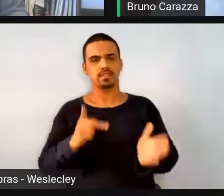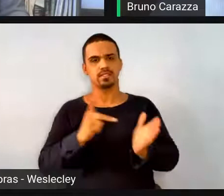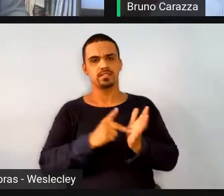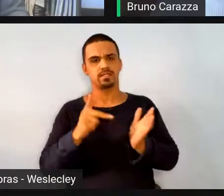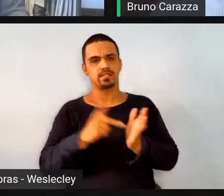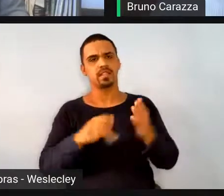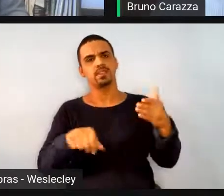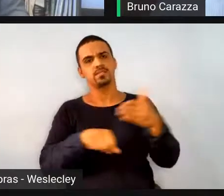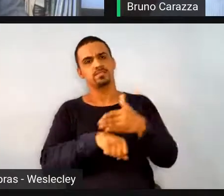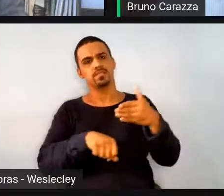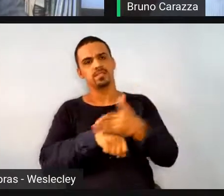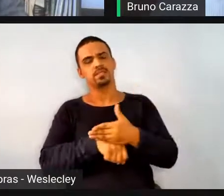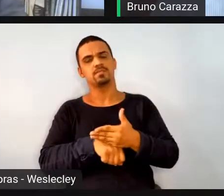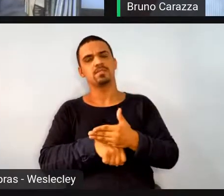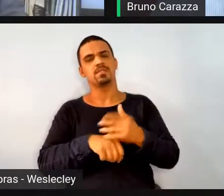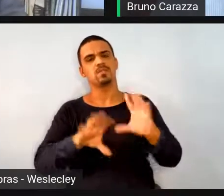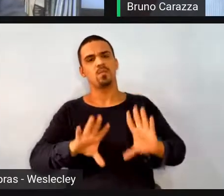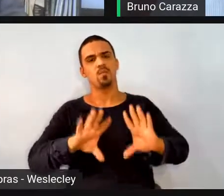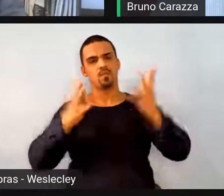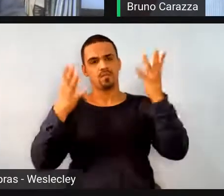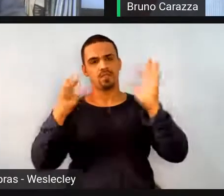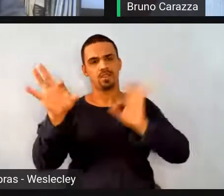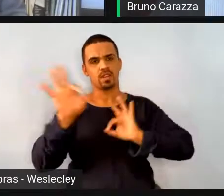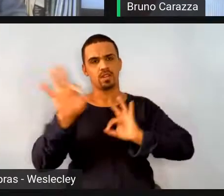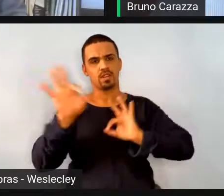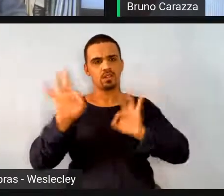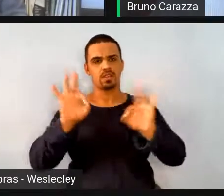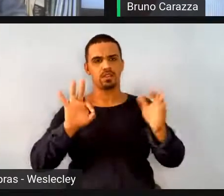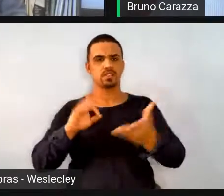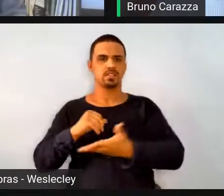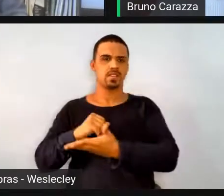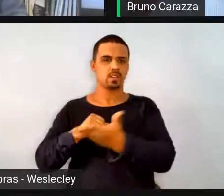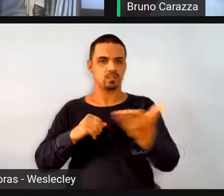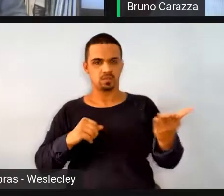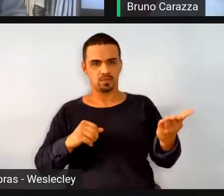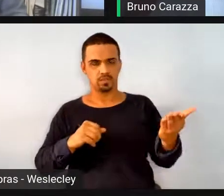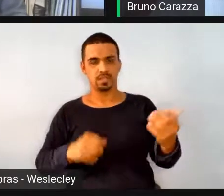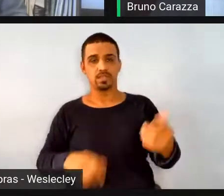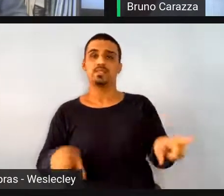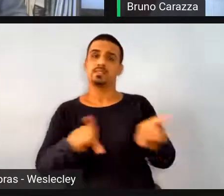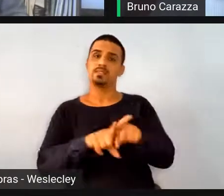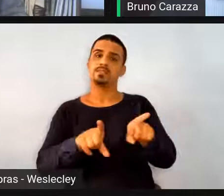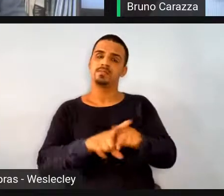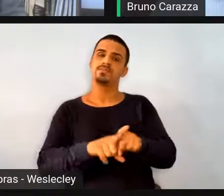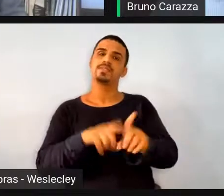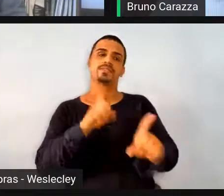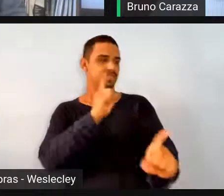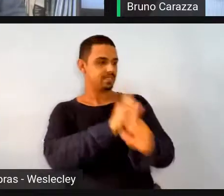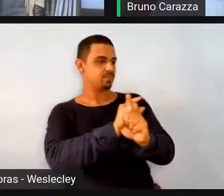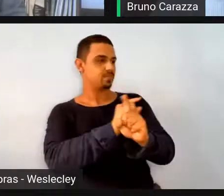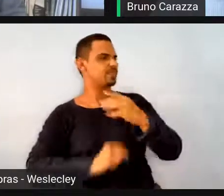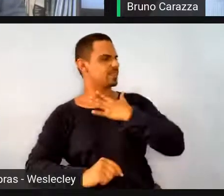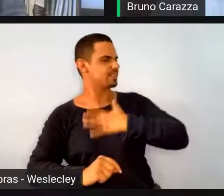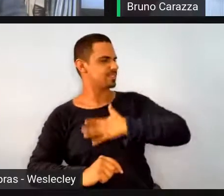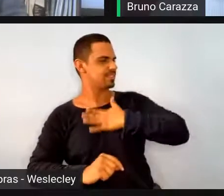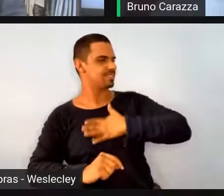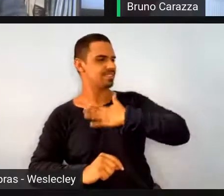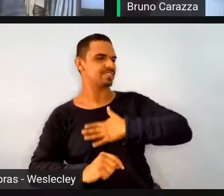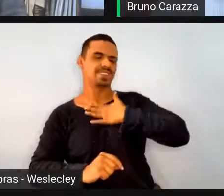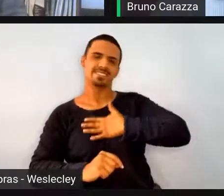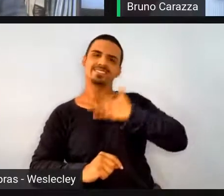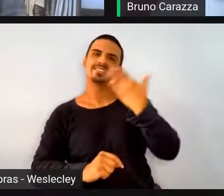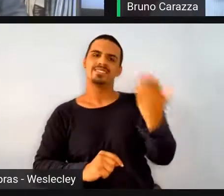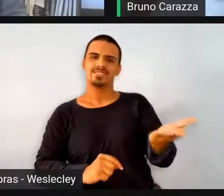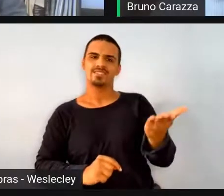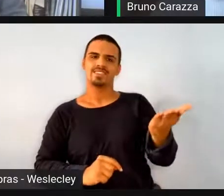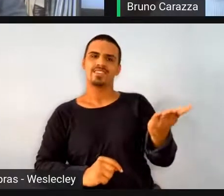um evento organizado por vocês e muito satisfeito também de reencontrar, ainda que virtualmente, o